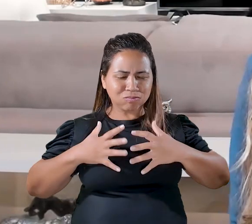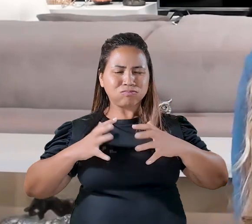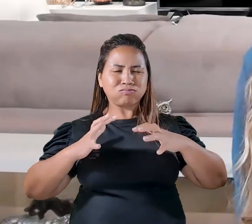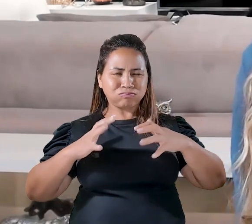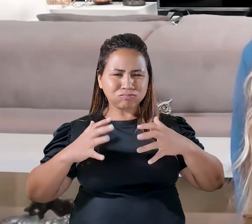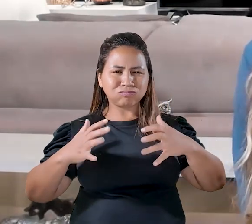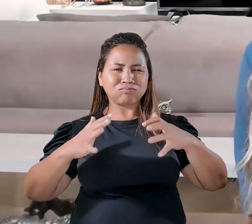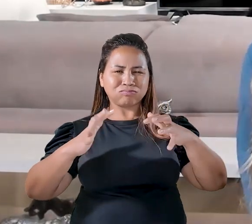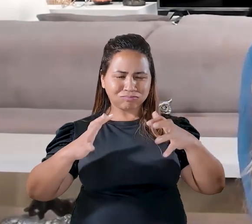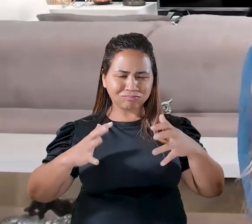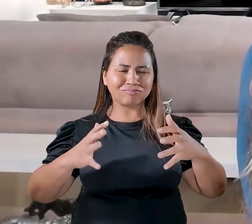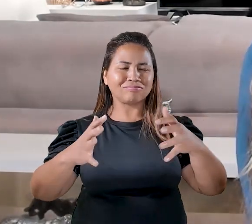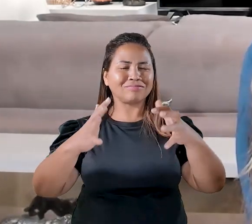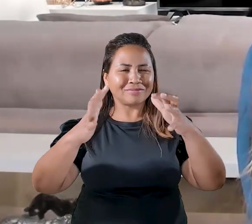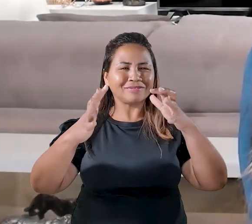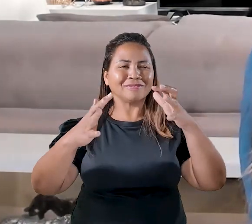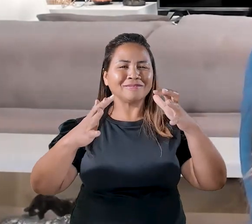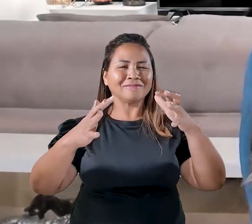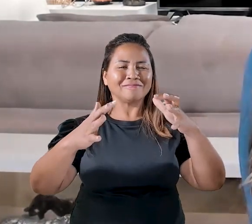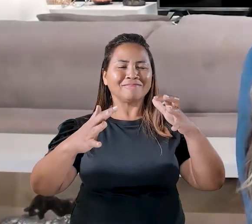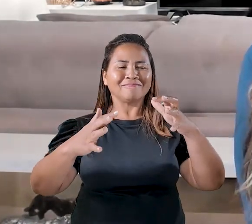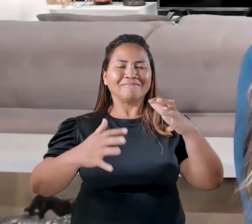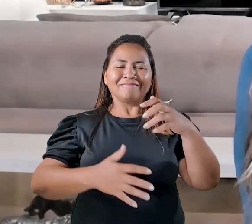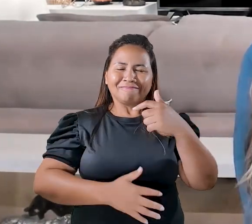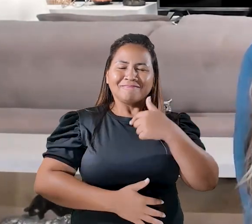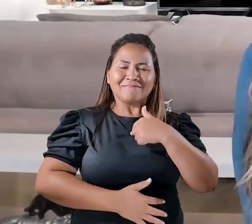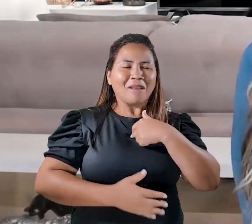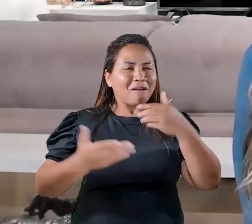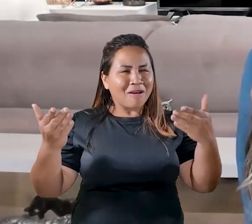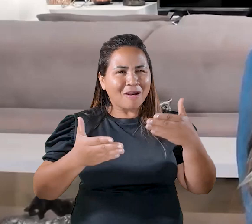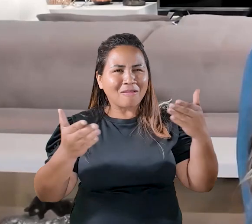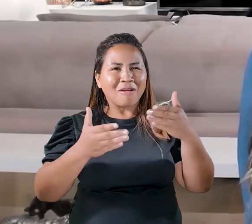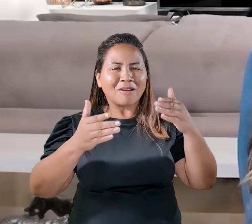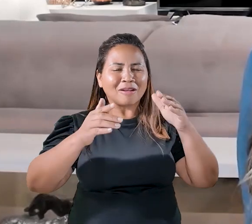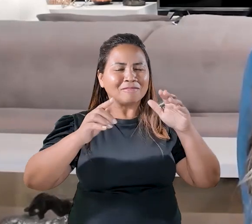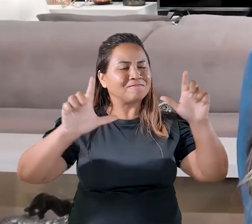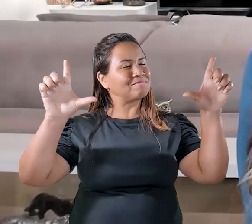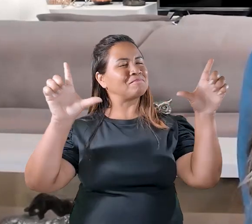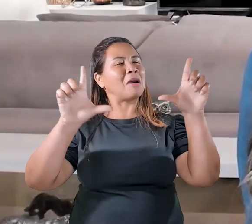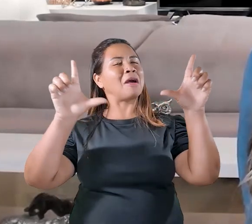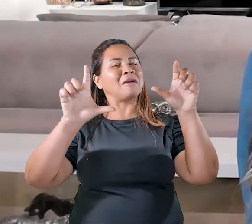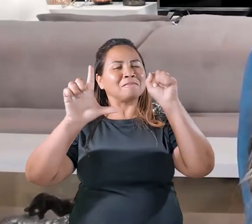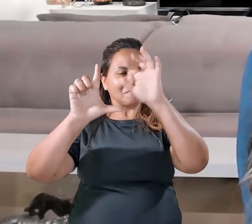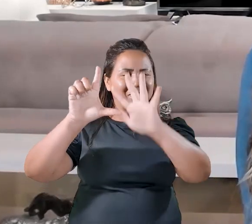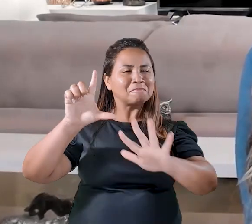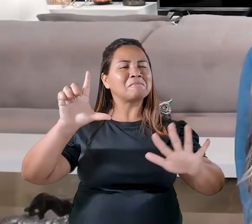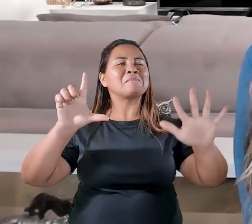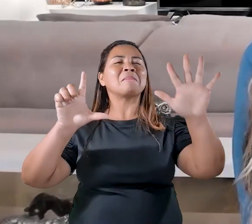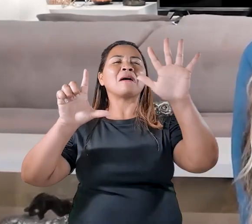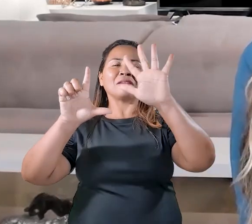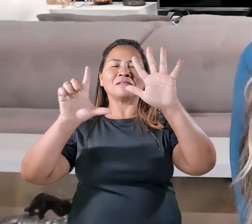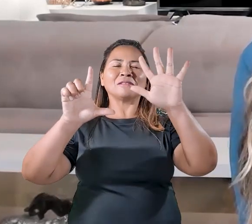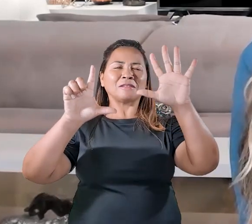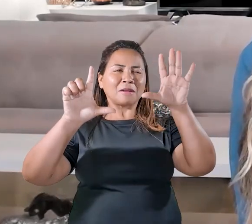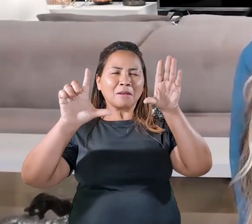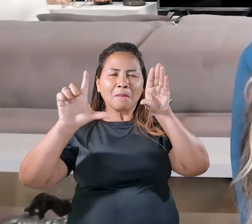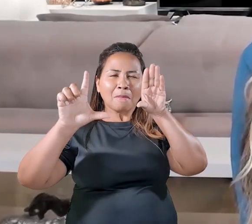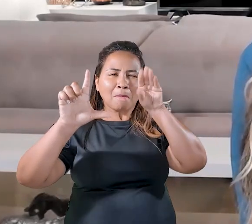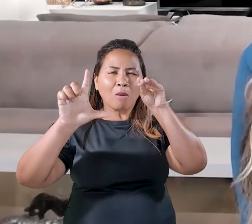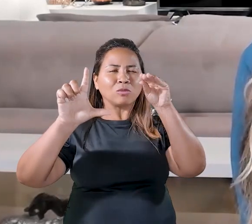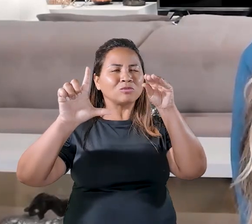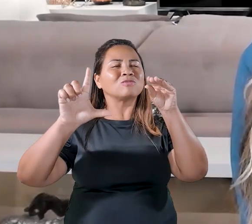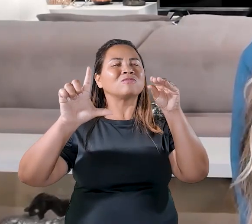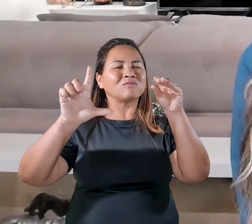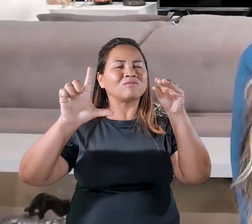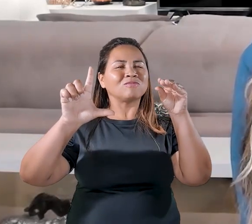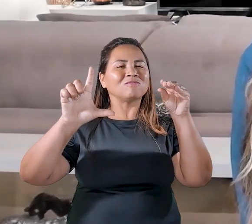E tira uma imagem mental. Tira uma foto de uma imagem que você viu nesse momento. A foto que você